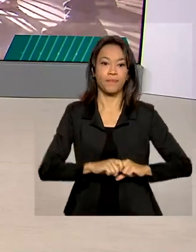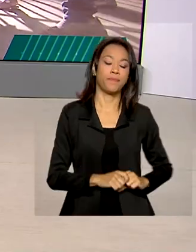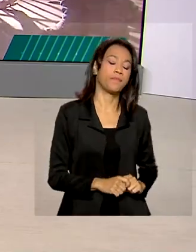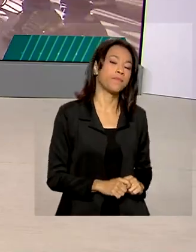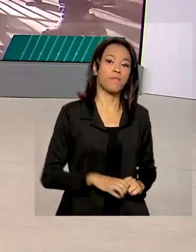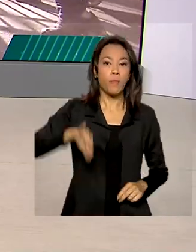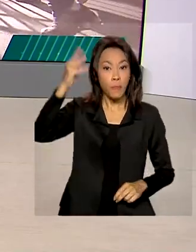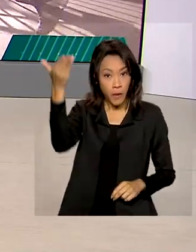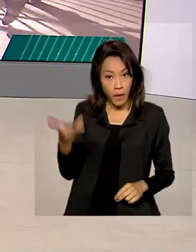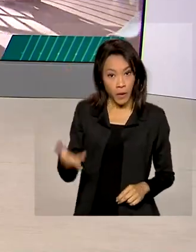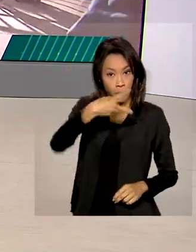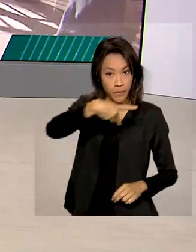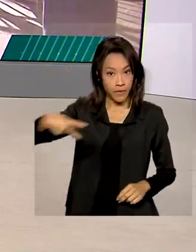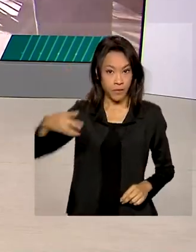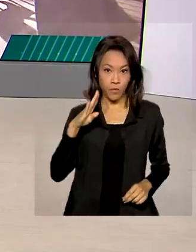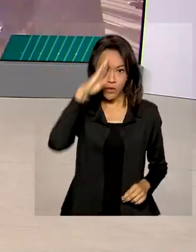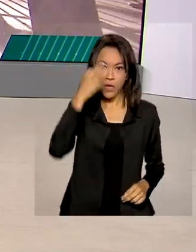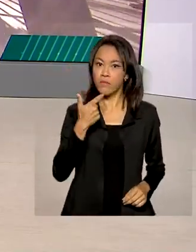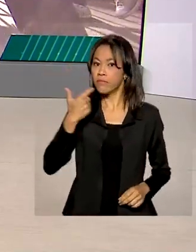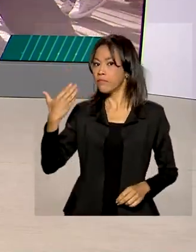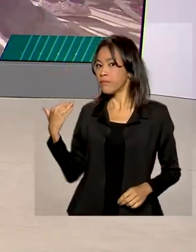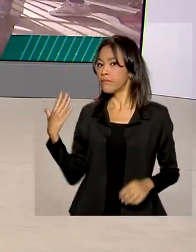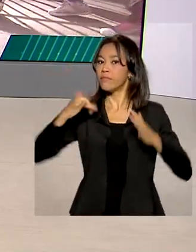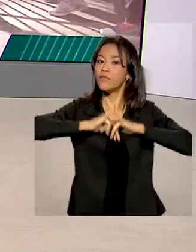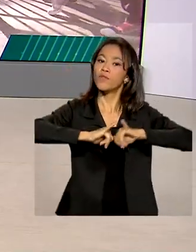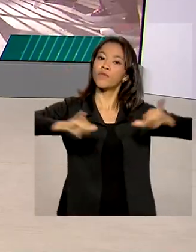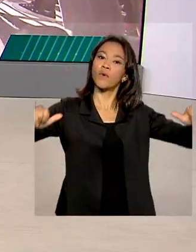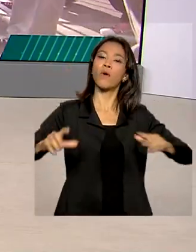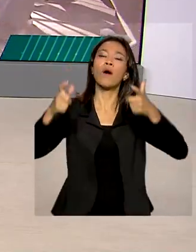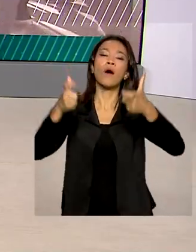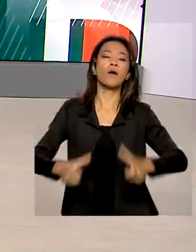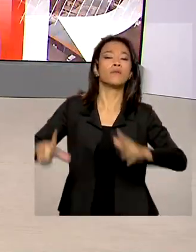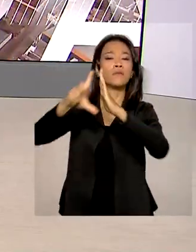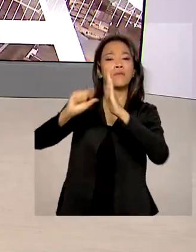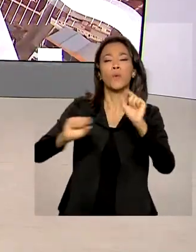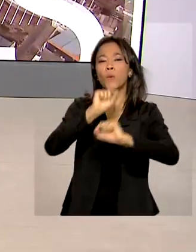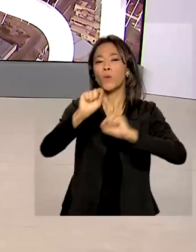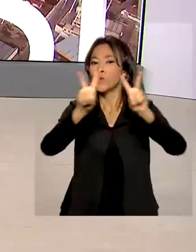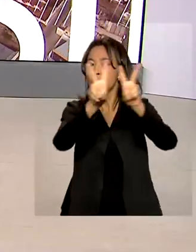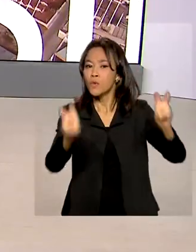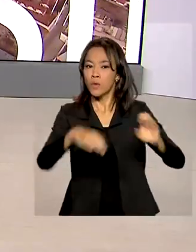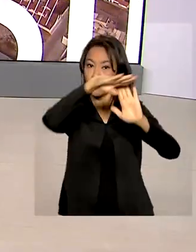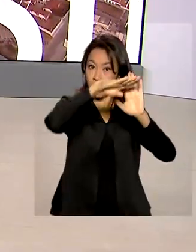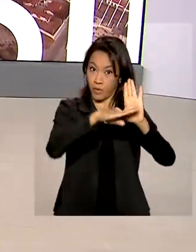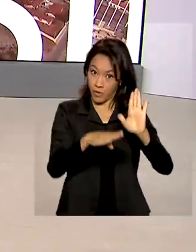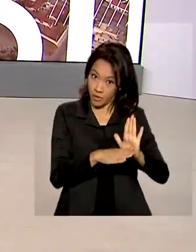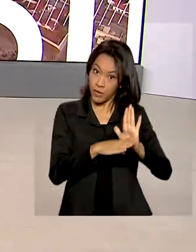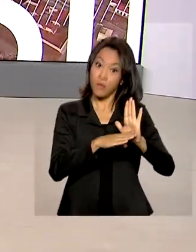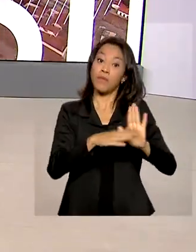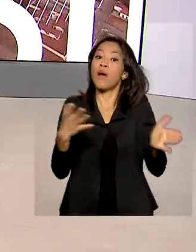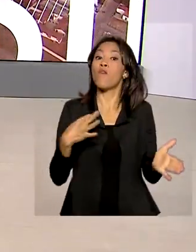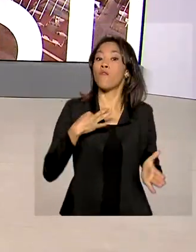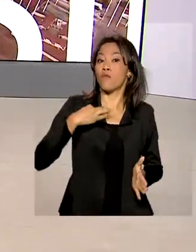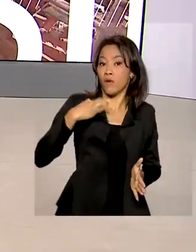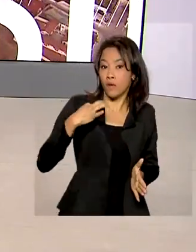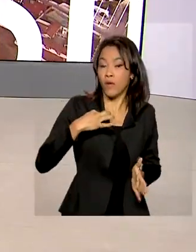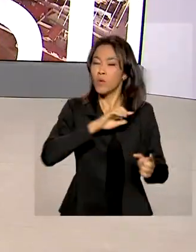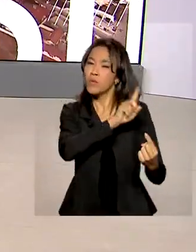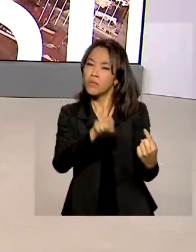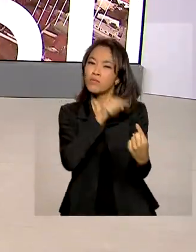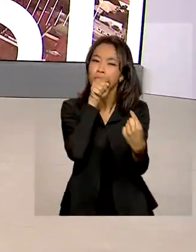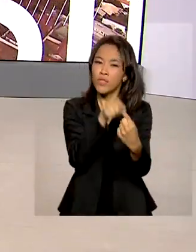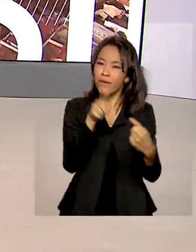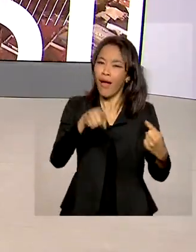O presidente Jair Bolsonaro lançou no Palácio do Planalto o Programa Nacional de Serviço Civil Voluntário. A iniciativa busca